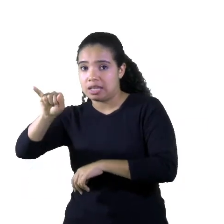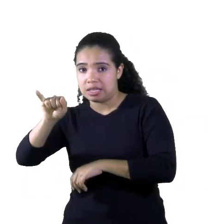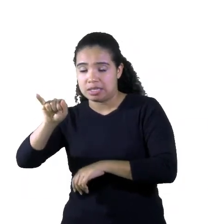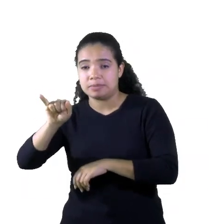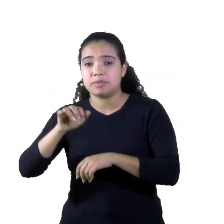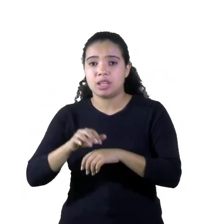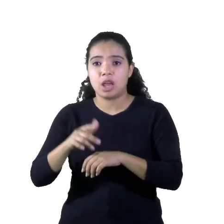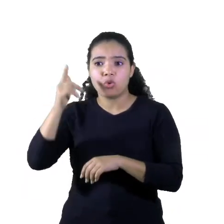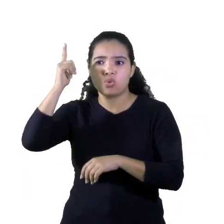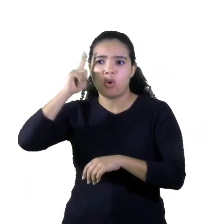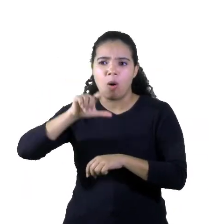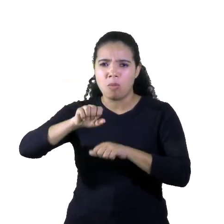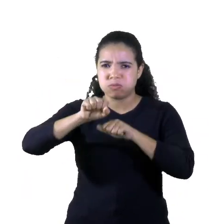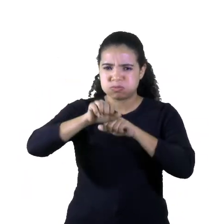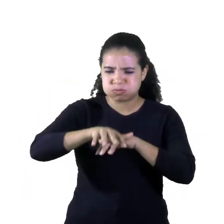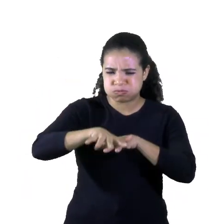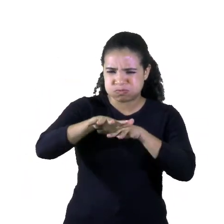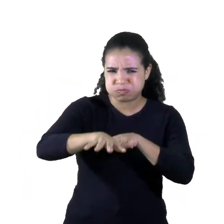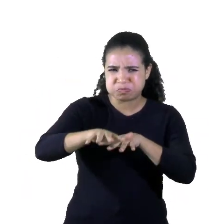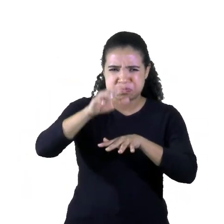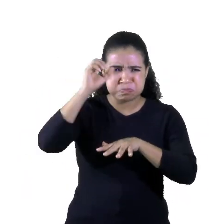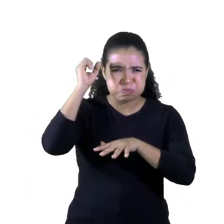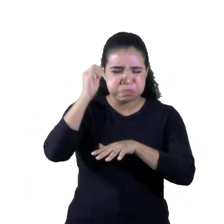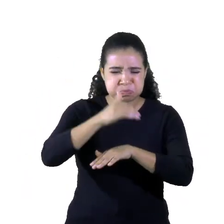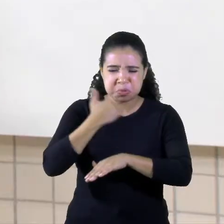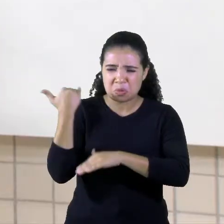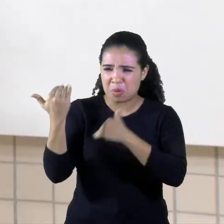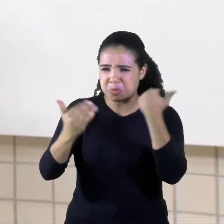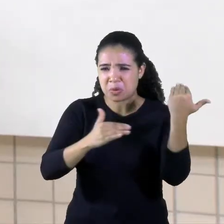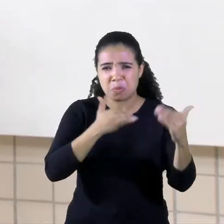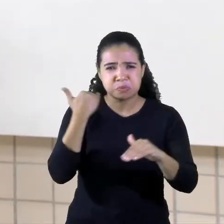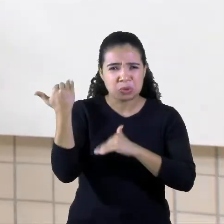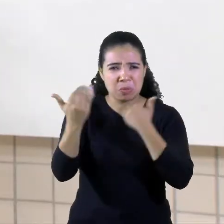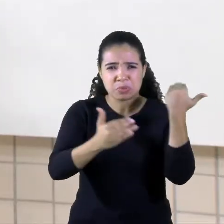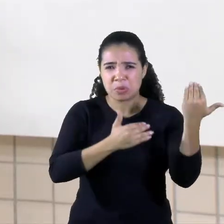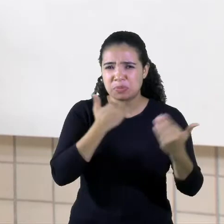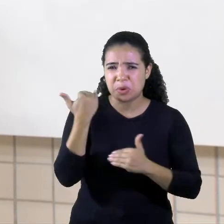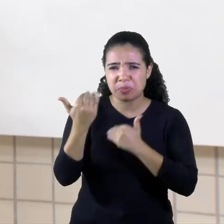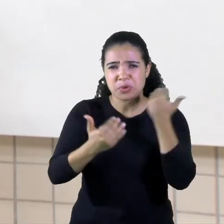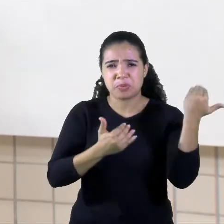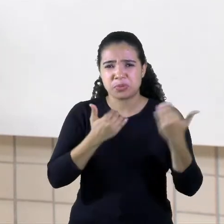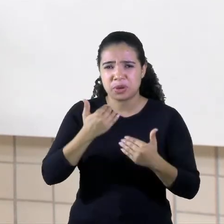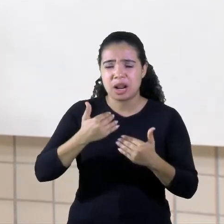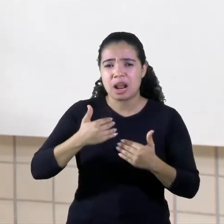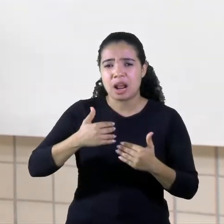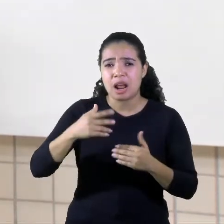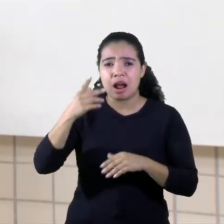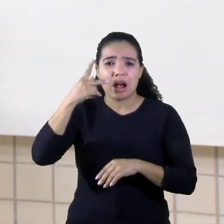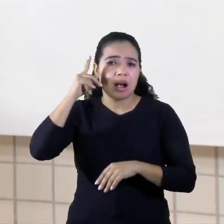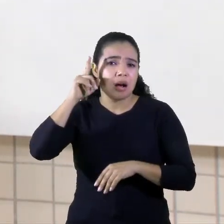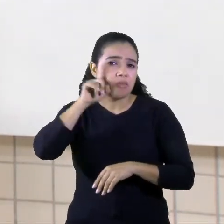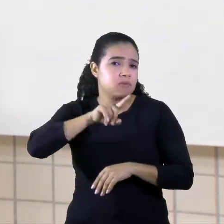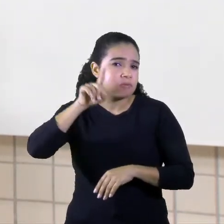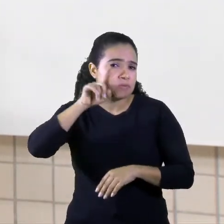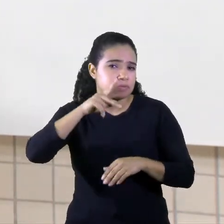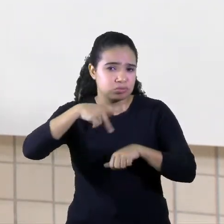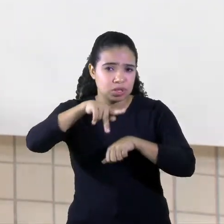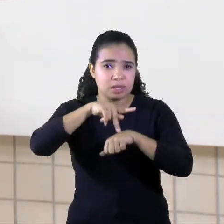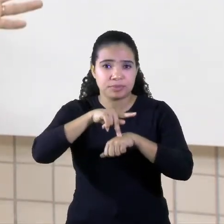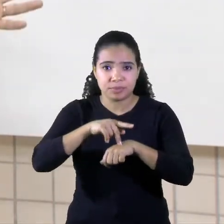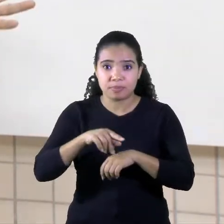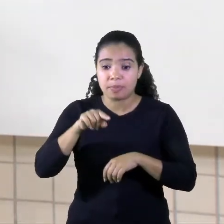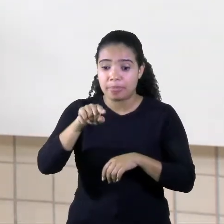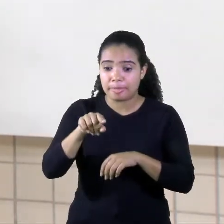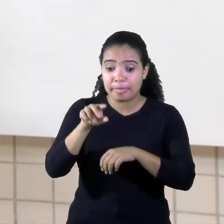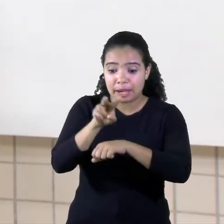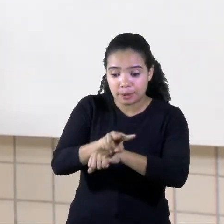eles conseguiram realmente aniquilar o exército norte-americano. E o território de Pearl Harbor era sim o centro de proteção da América